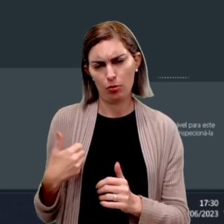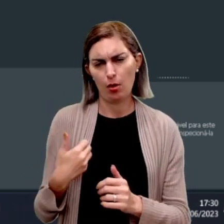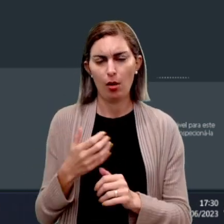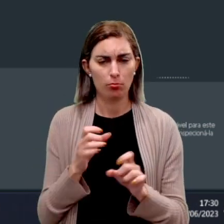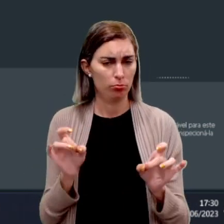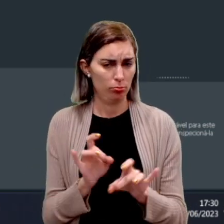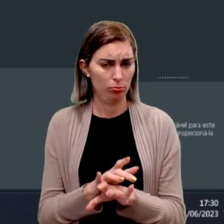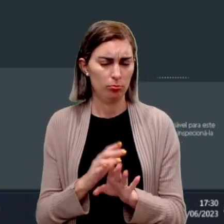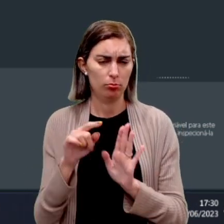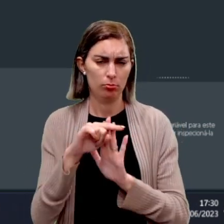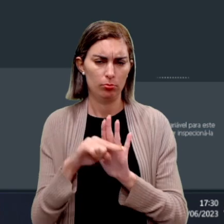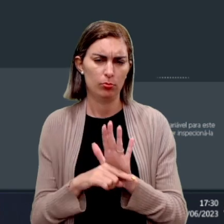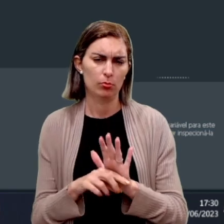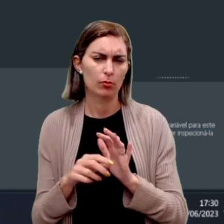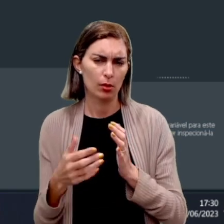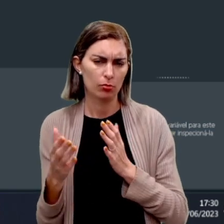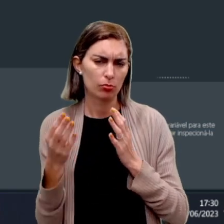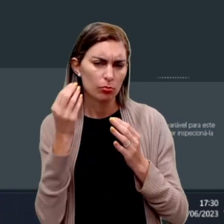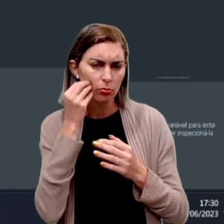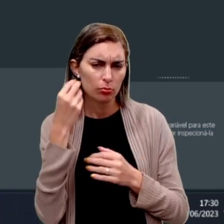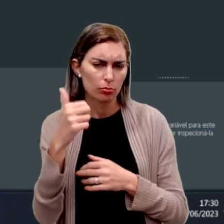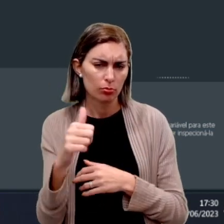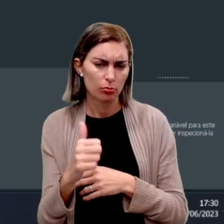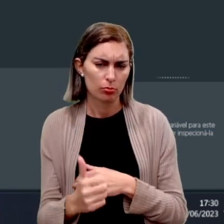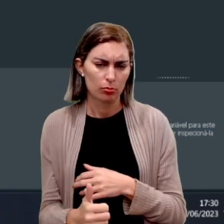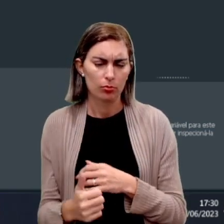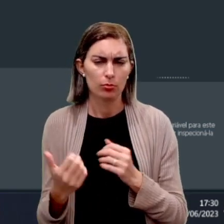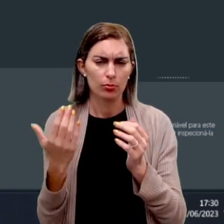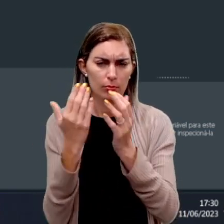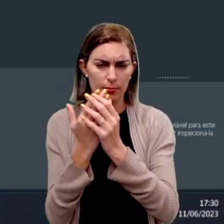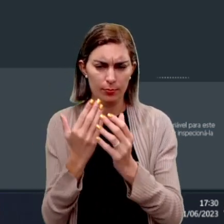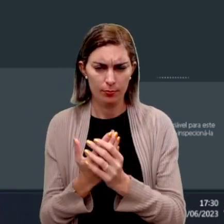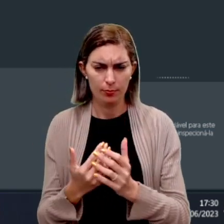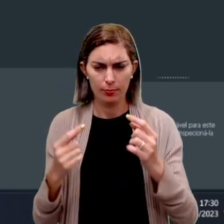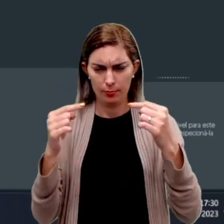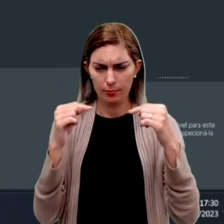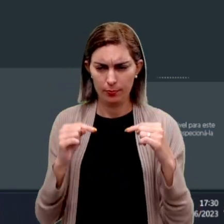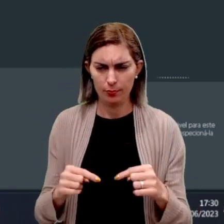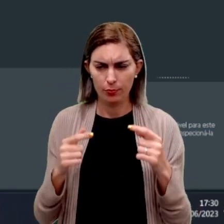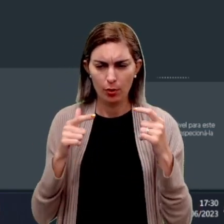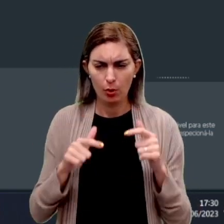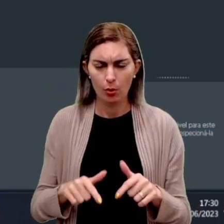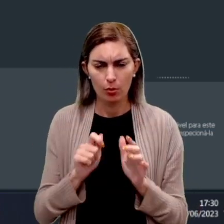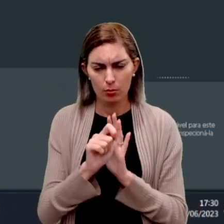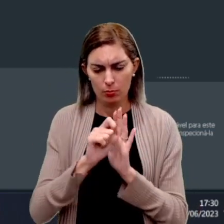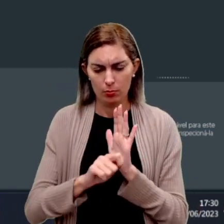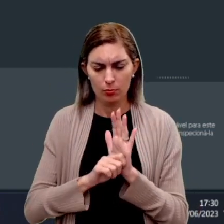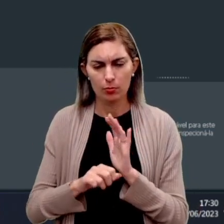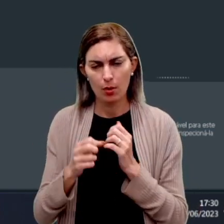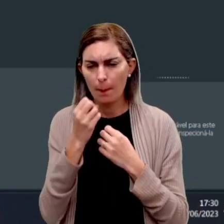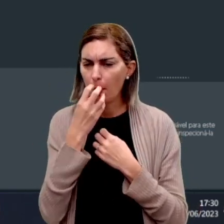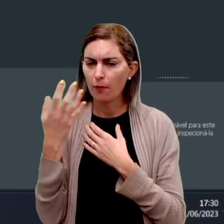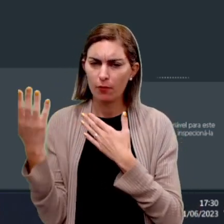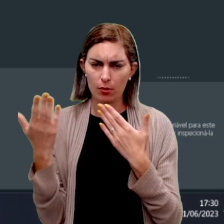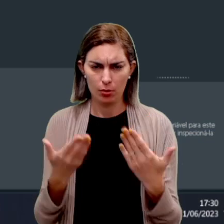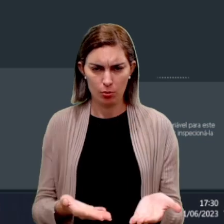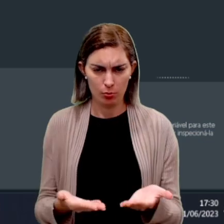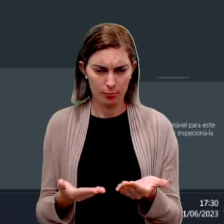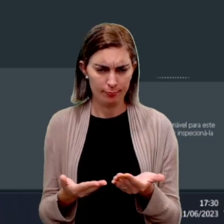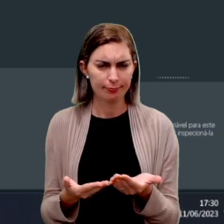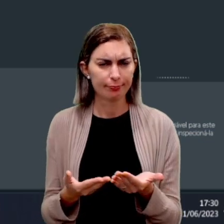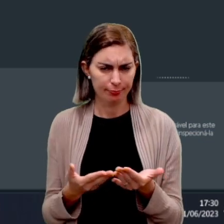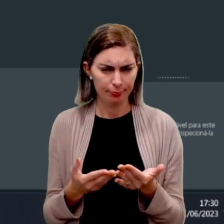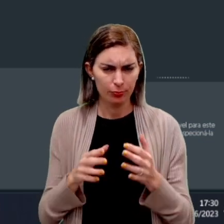o programa. A simulação vem no bloco de baixo, onde ele escreveu lá: seja bem-vindo.